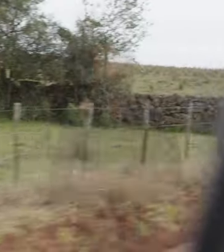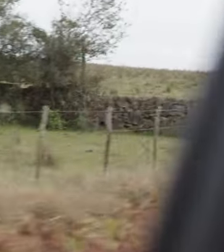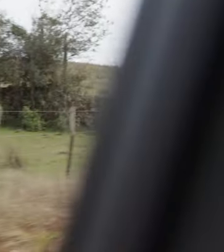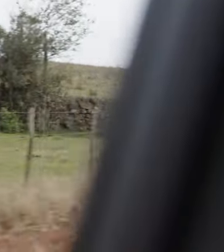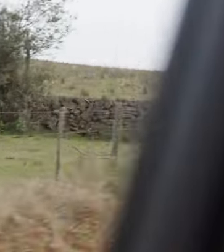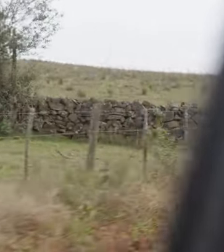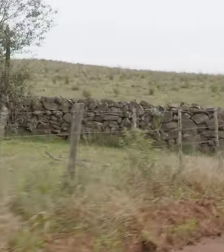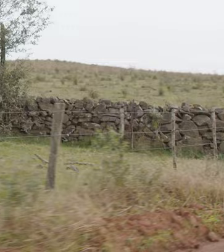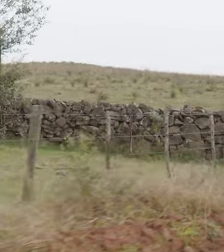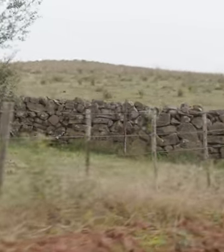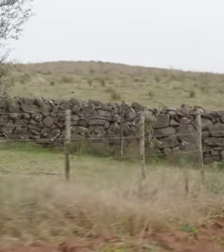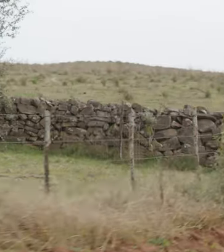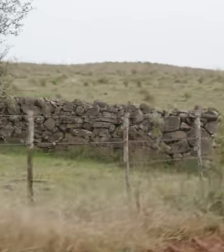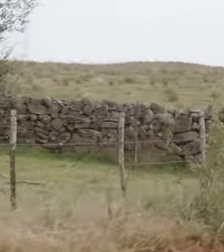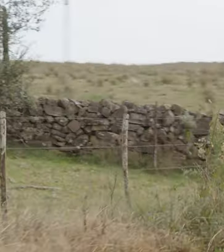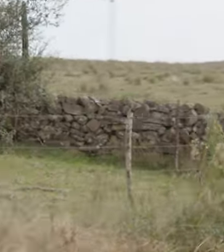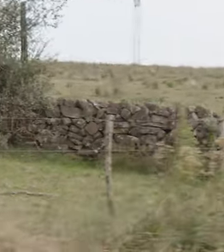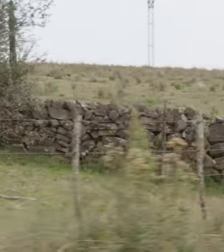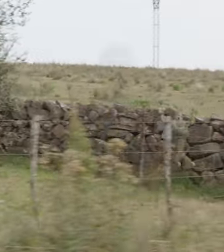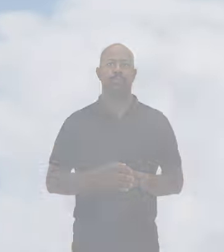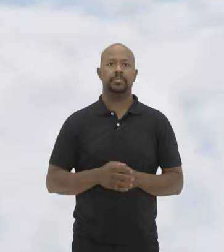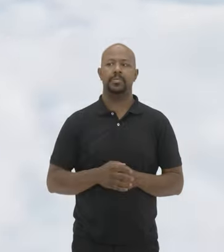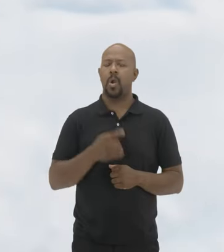passam por um muro de taipa ao lado da Estrada